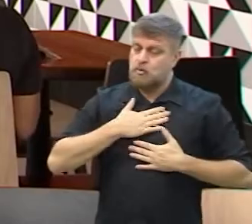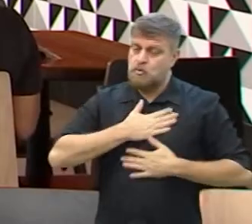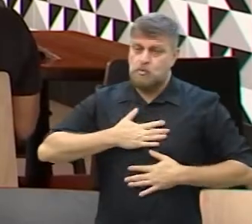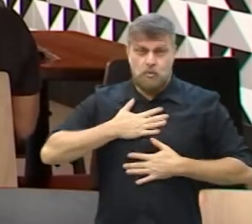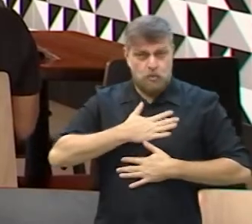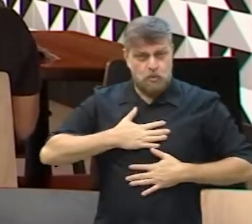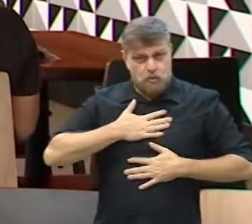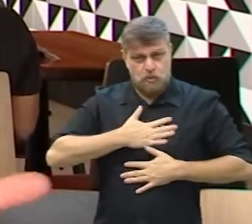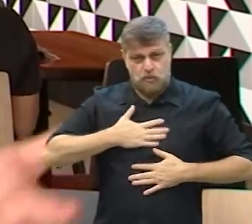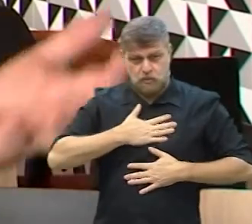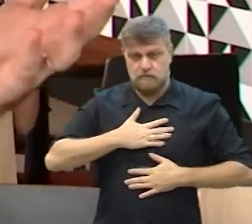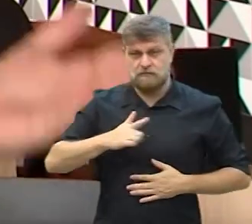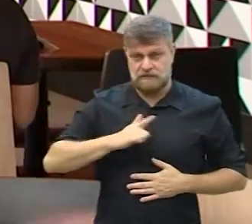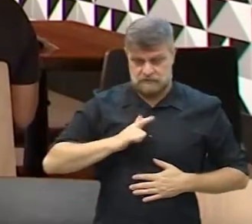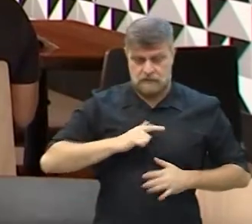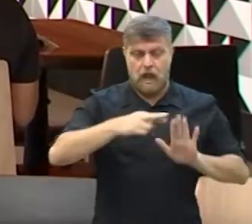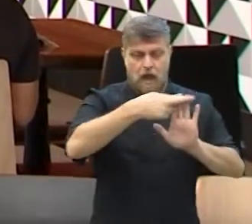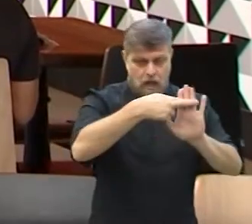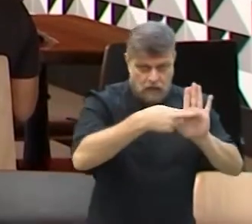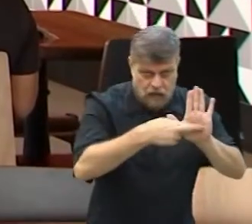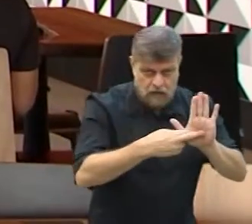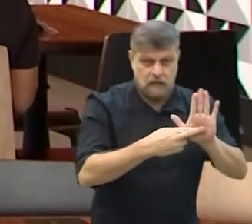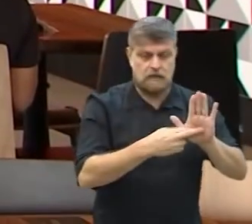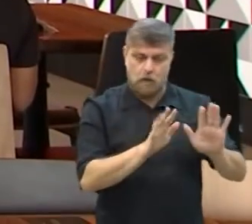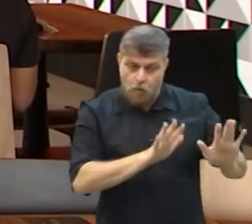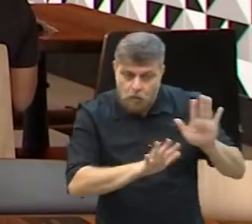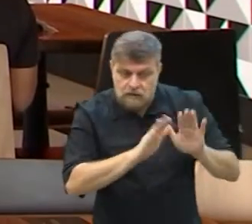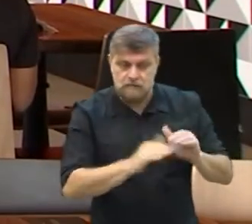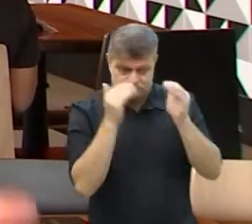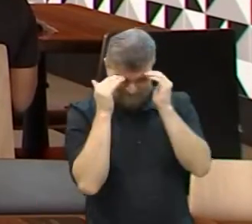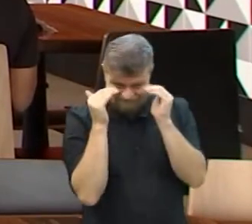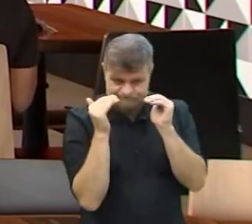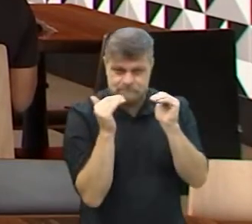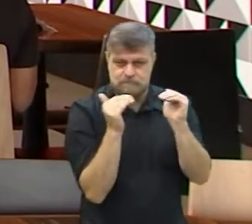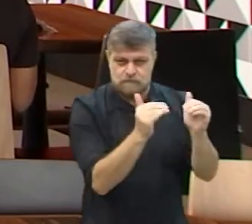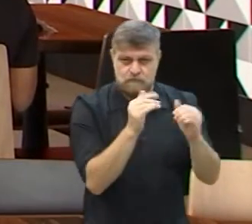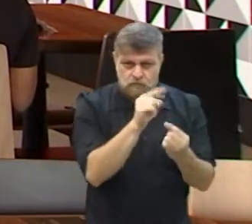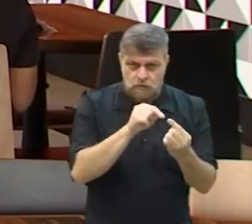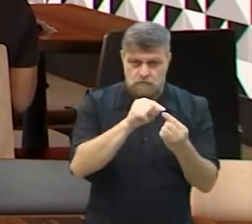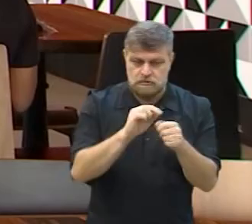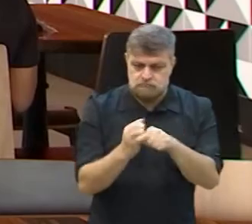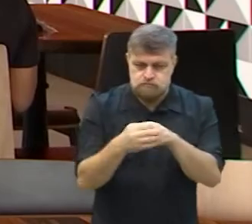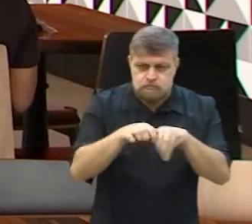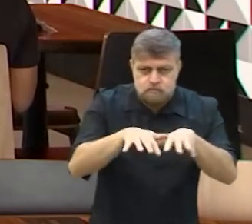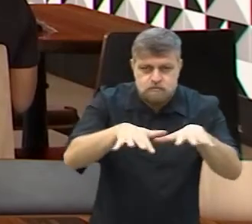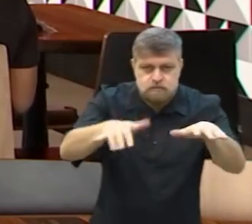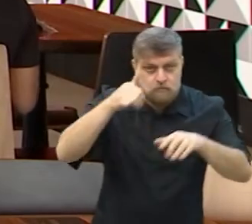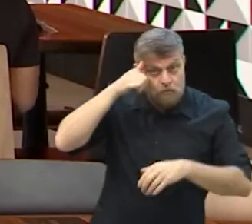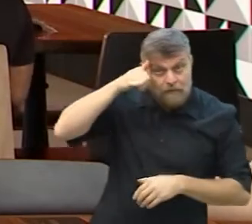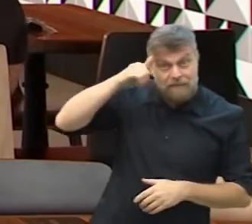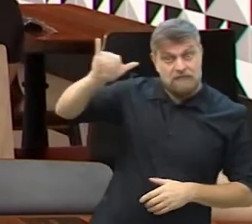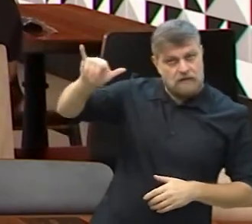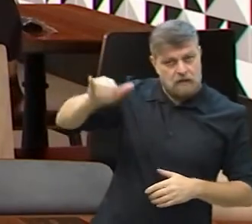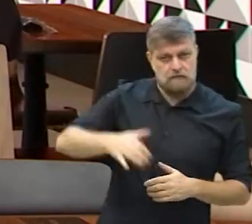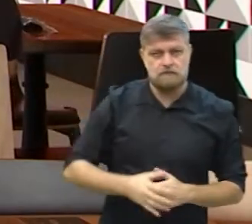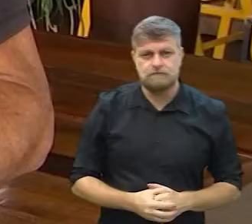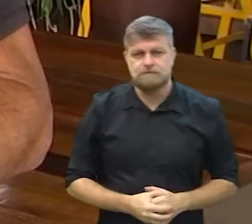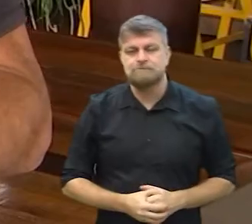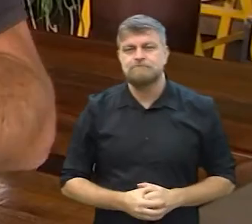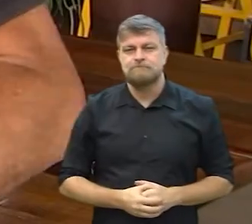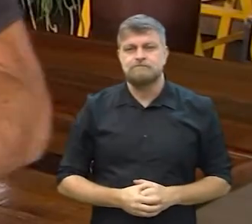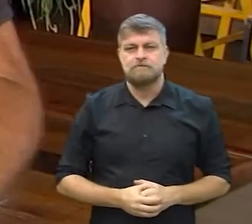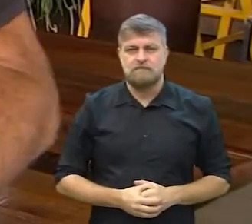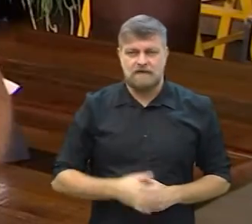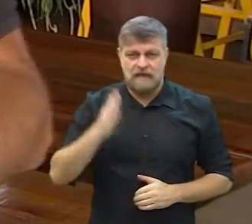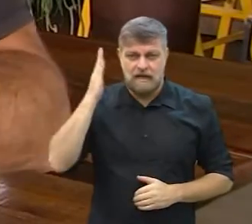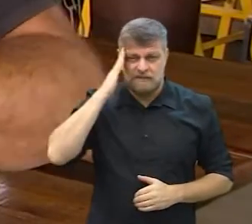notícia e garante que todos os cuidados vão continuar sendo tomados para evitar que o vírus seja transmitido.